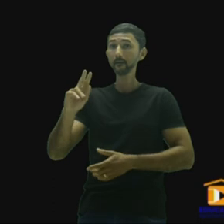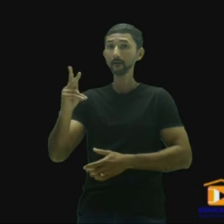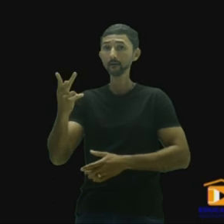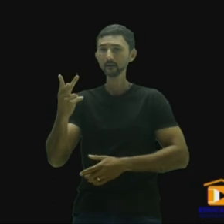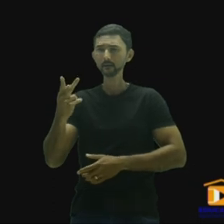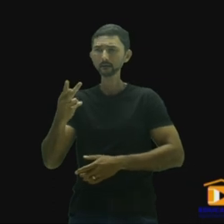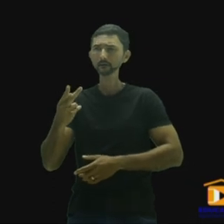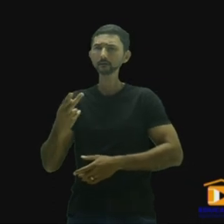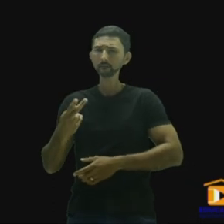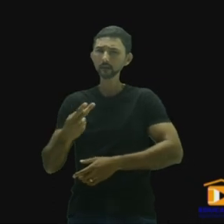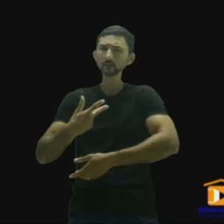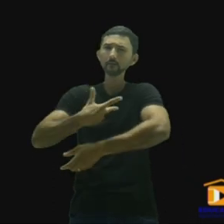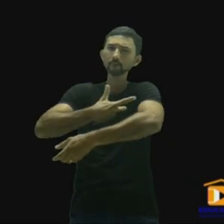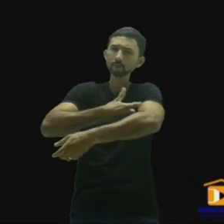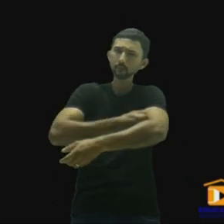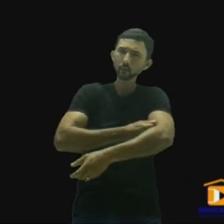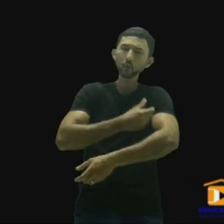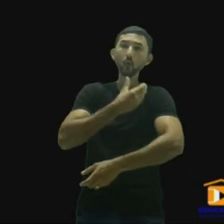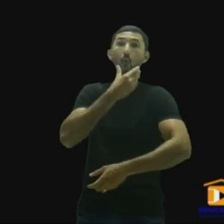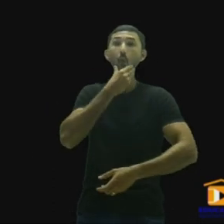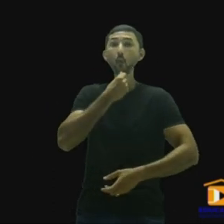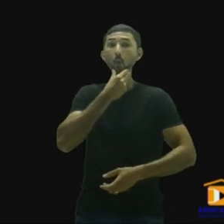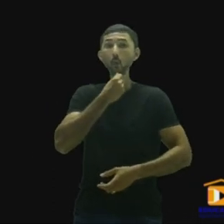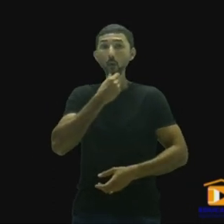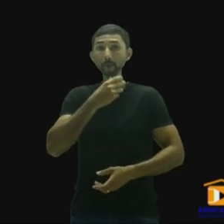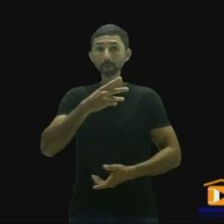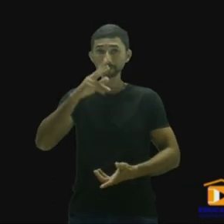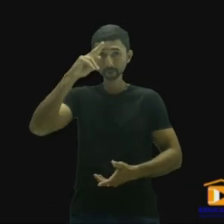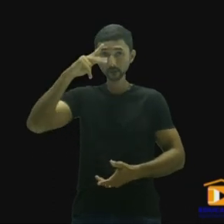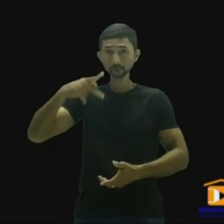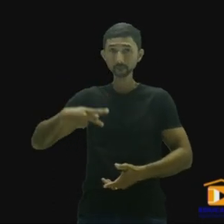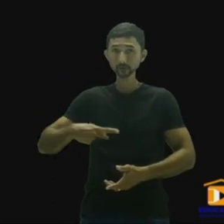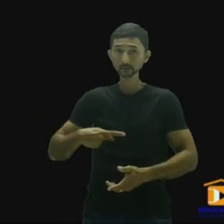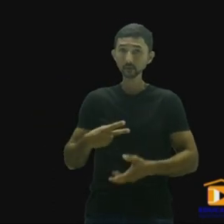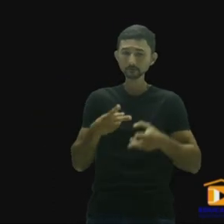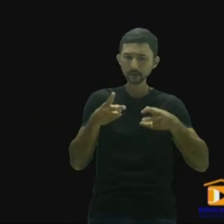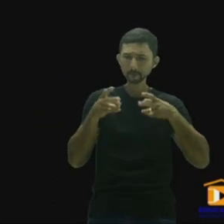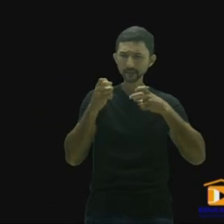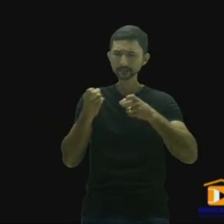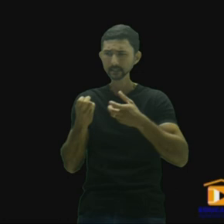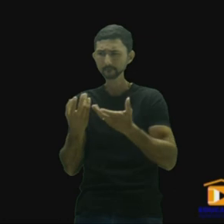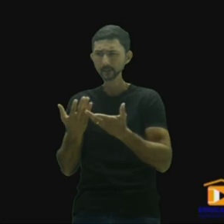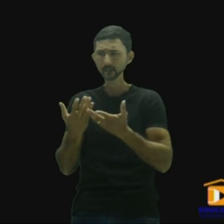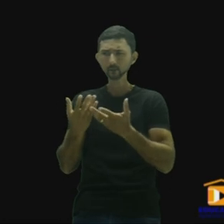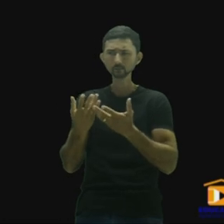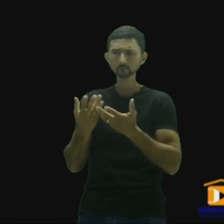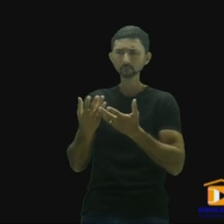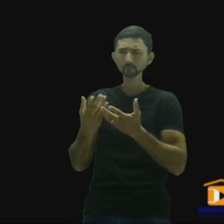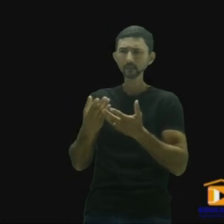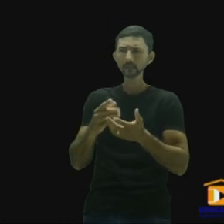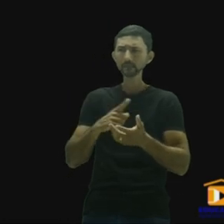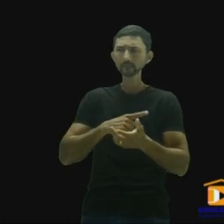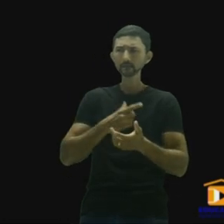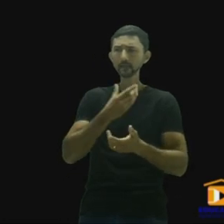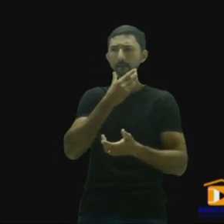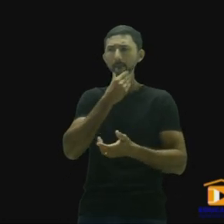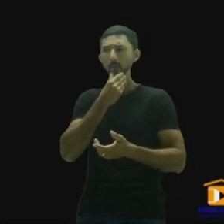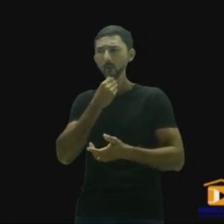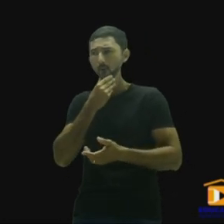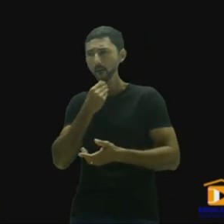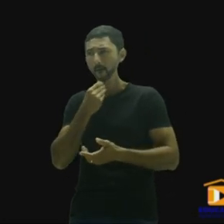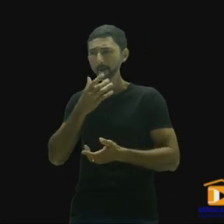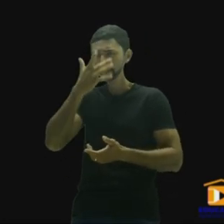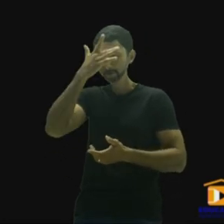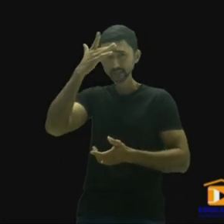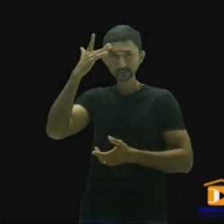percebeu que algumas pessoas têm a proteína RH e outras pessoas não têm a proteína RH. Quem tem a